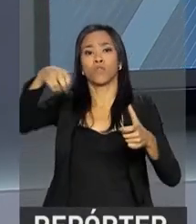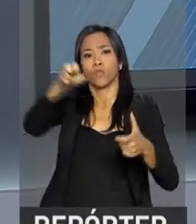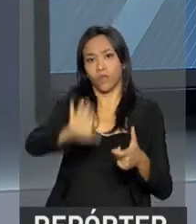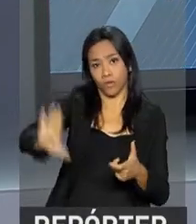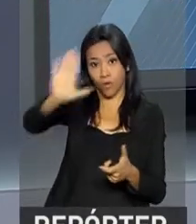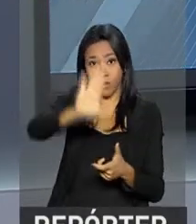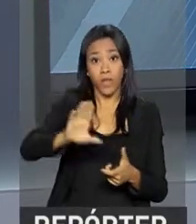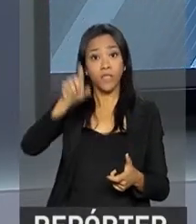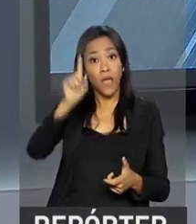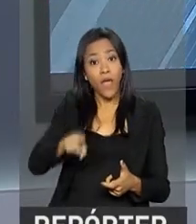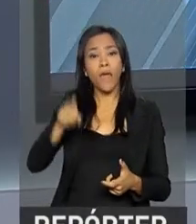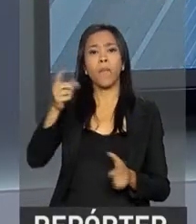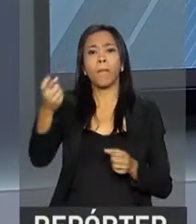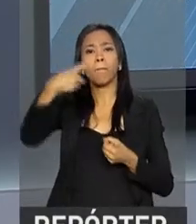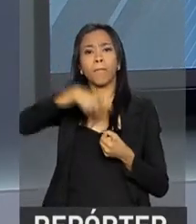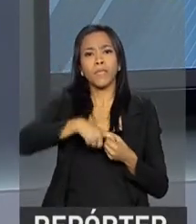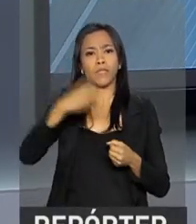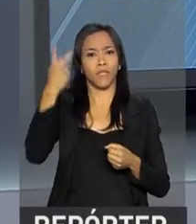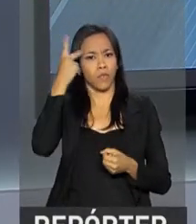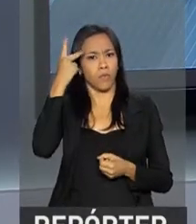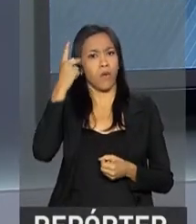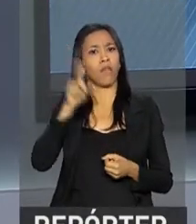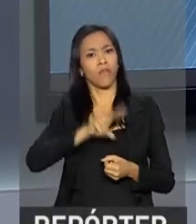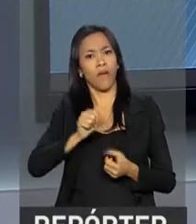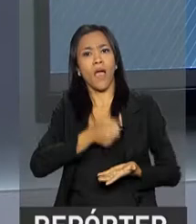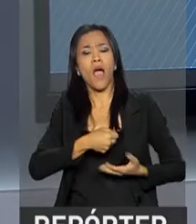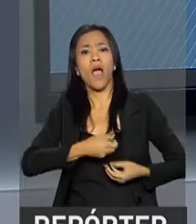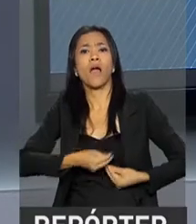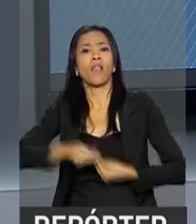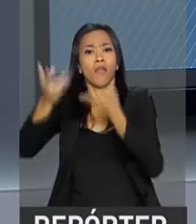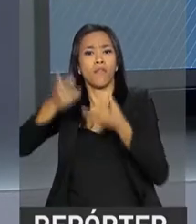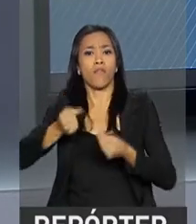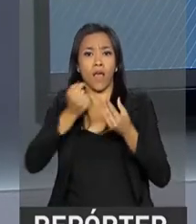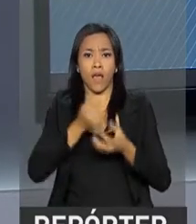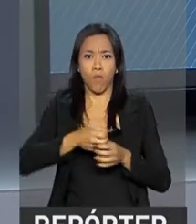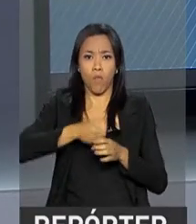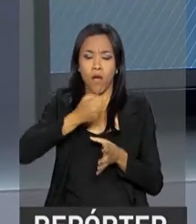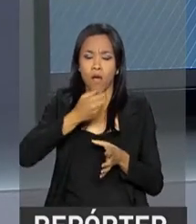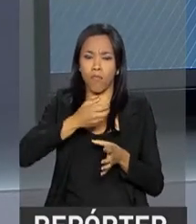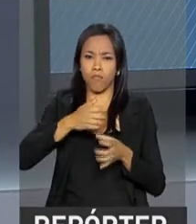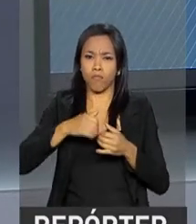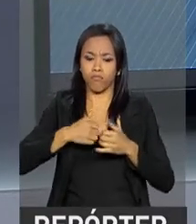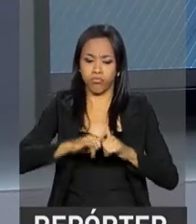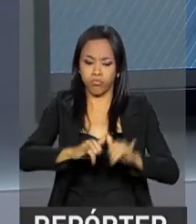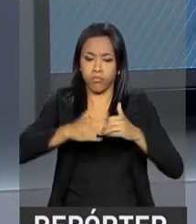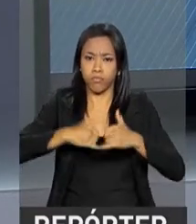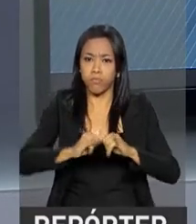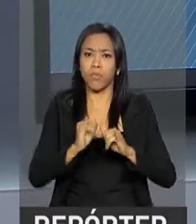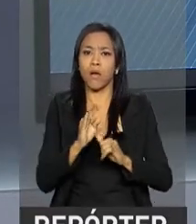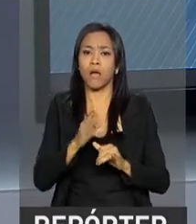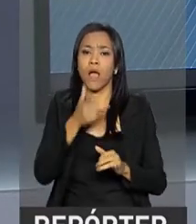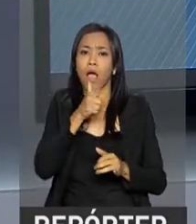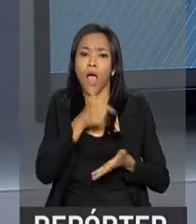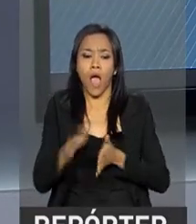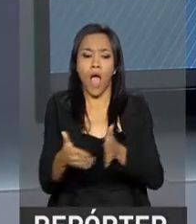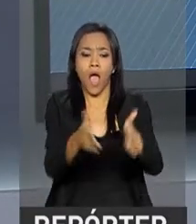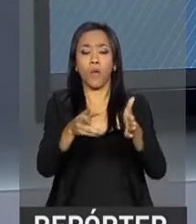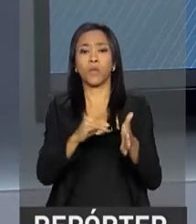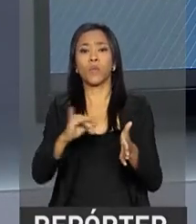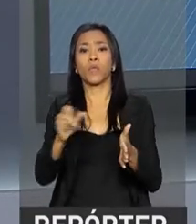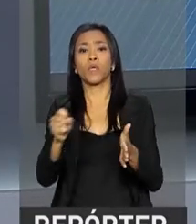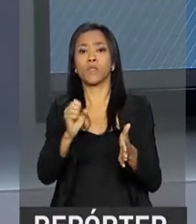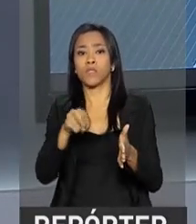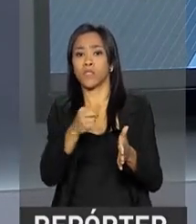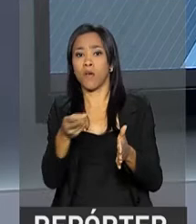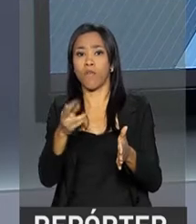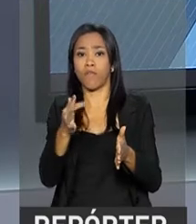que vai levar motobombas que ajudaram no período da seca em são paulo há três anos para puxar água do rio são francisco é abastecer a população